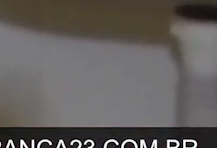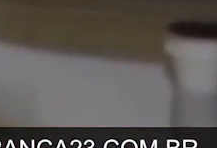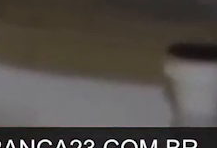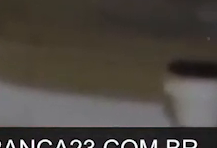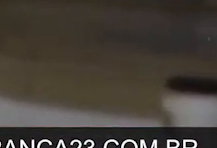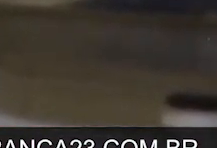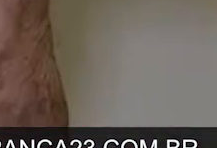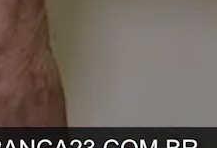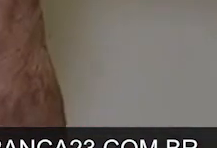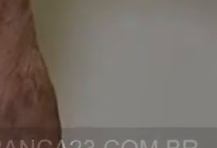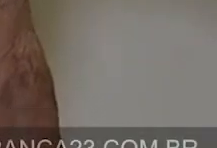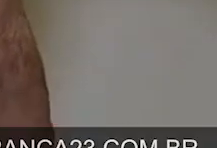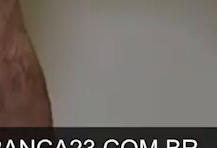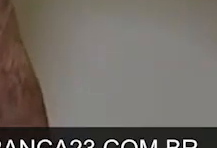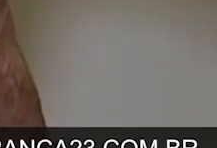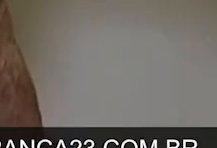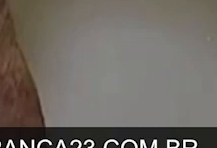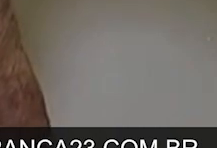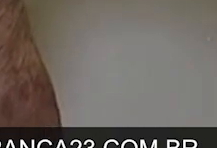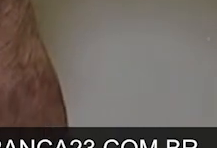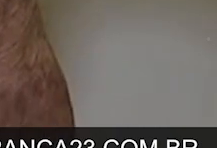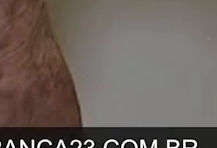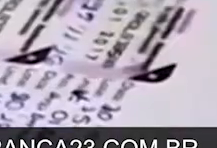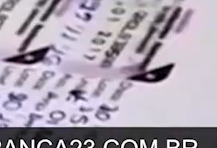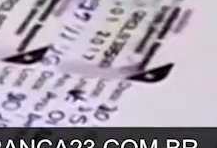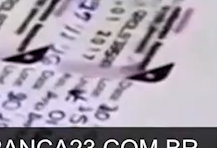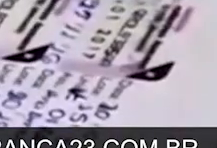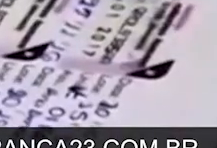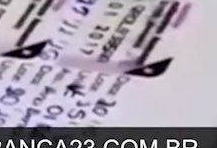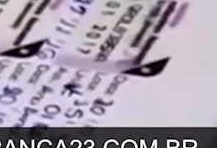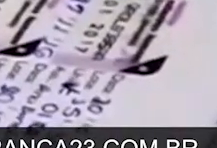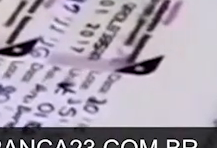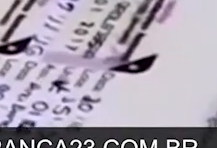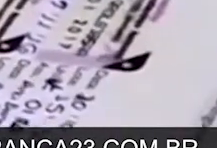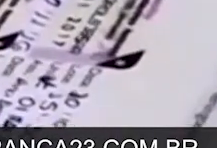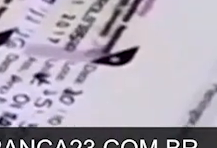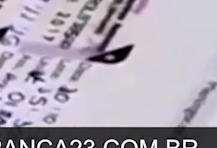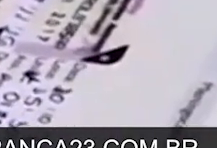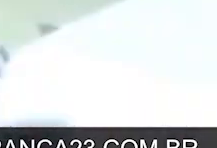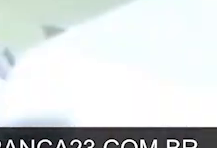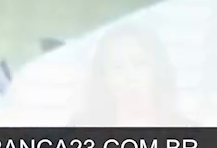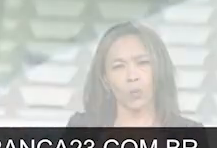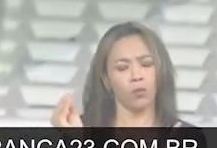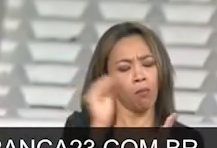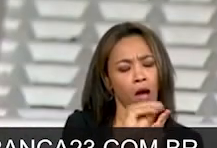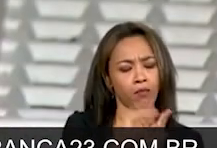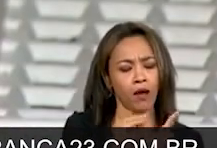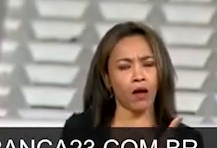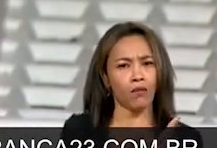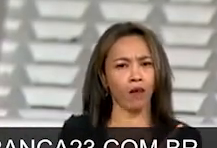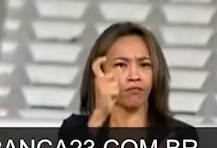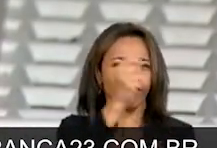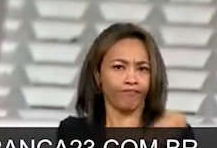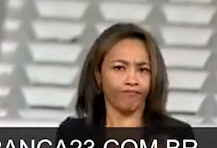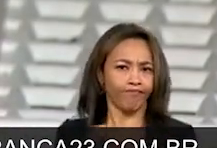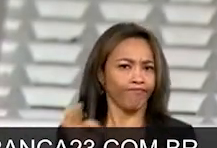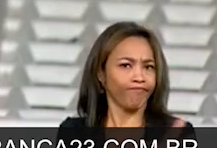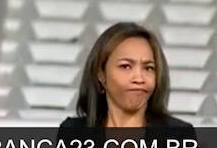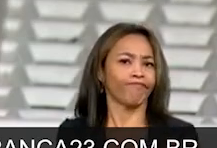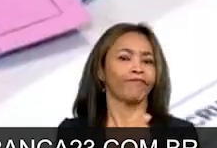calendário de rotina. Vamos acompanhar a reportagem completa no JR23. As doses